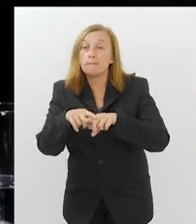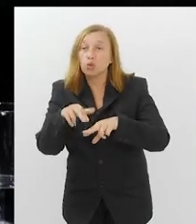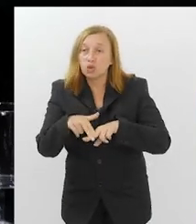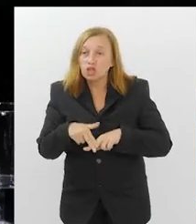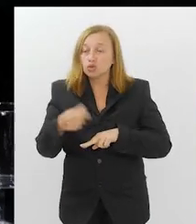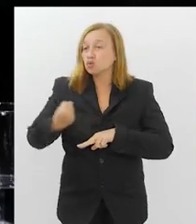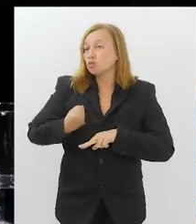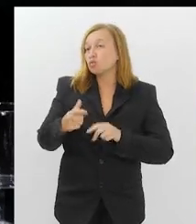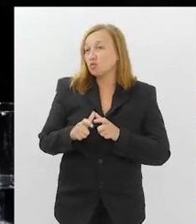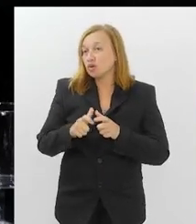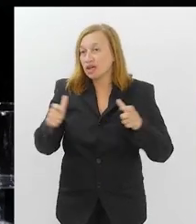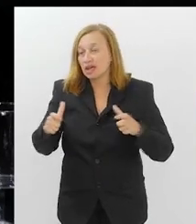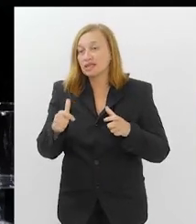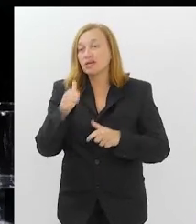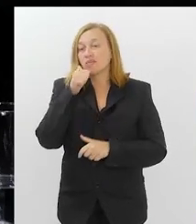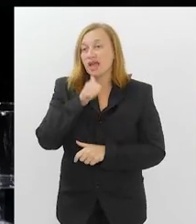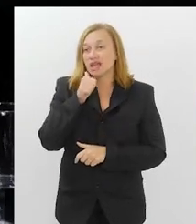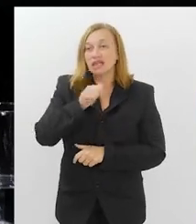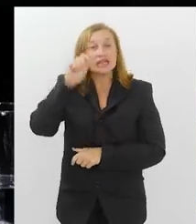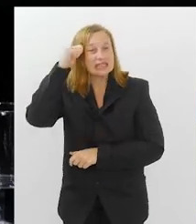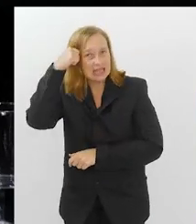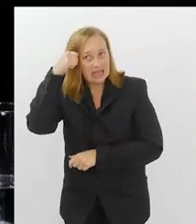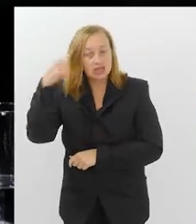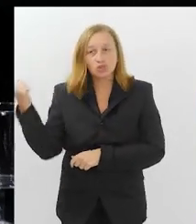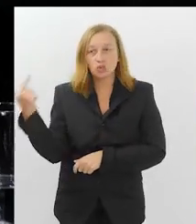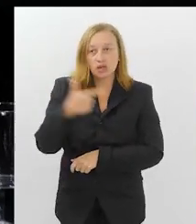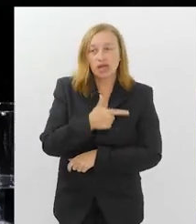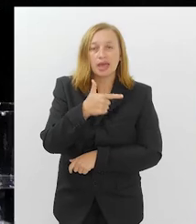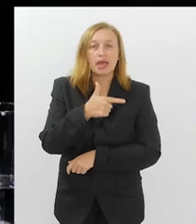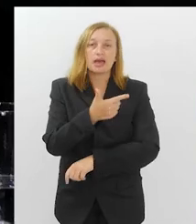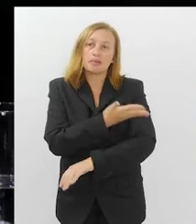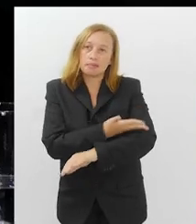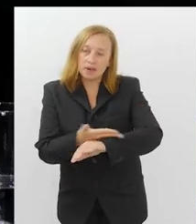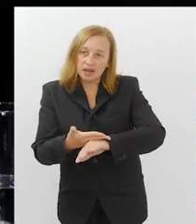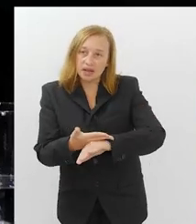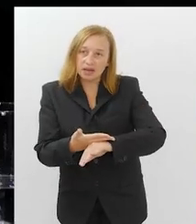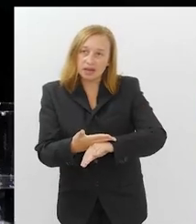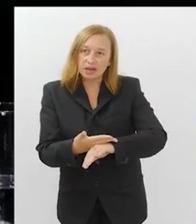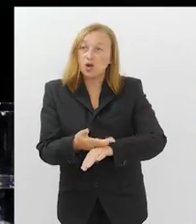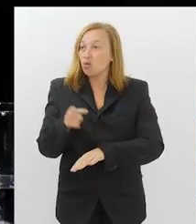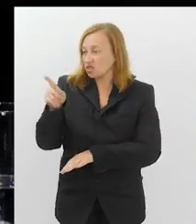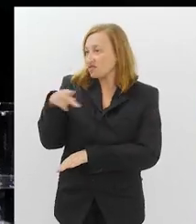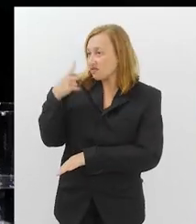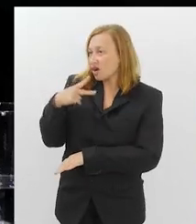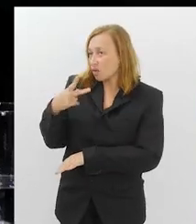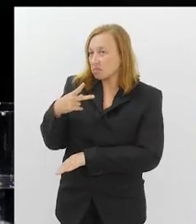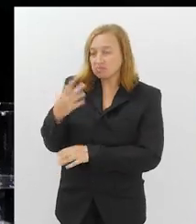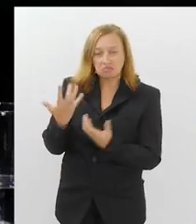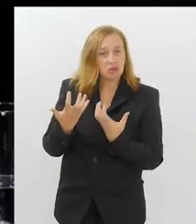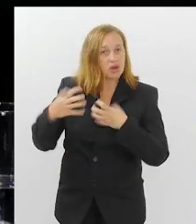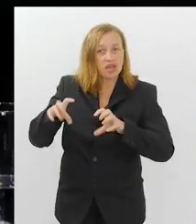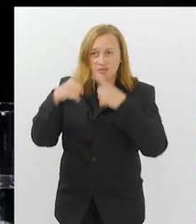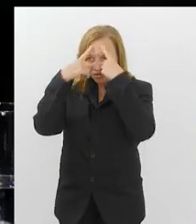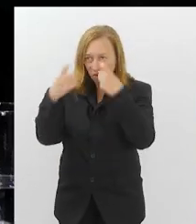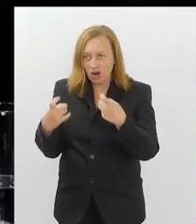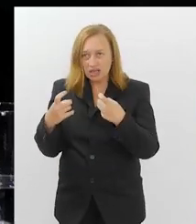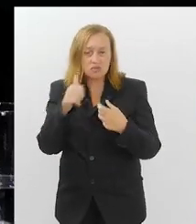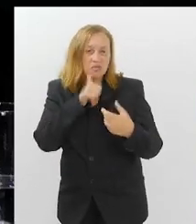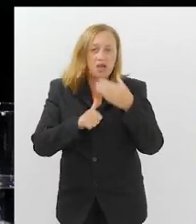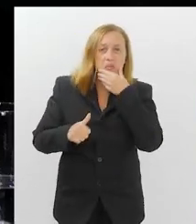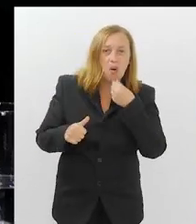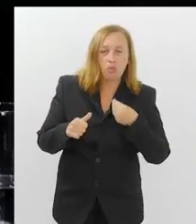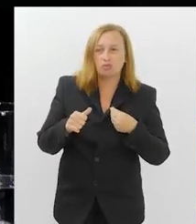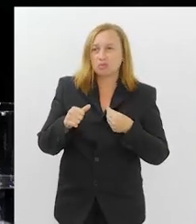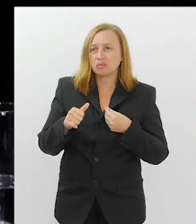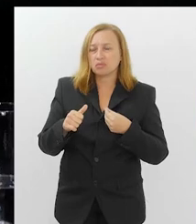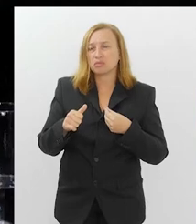isso que o número é tão alto entre as mulheres negras, mais do que as mulheres brancas, e como você falou, a gente não quer violência com ninguém.